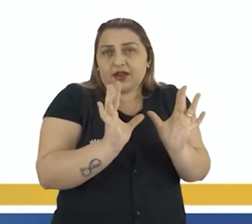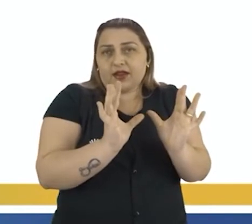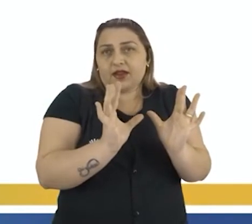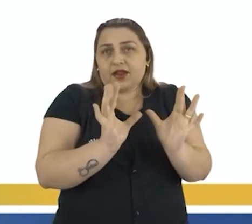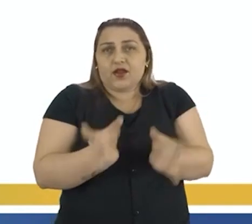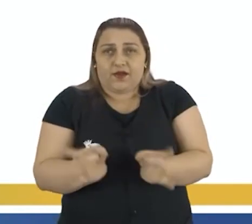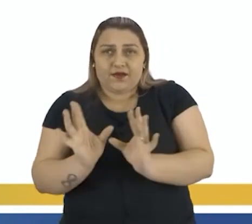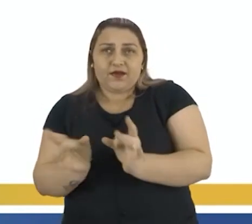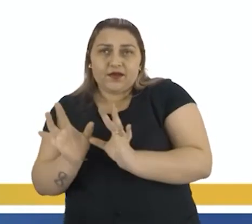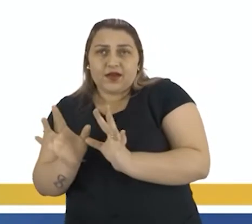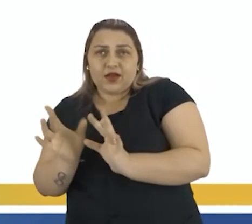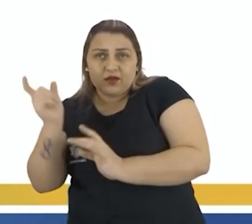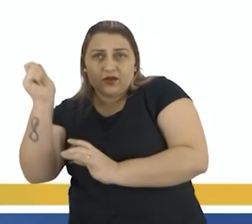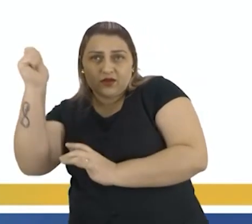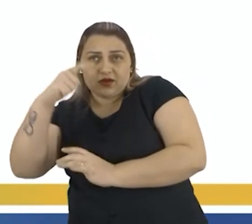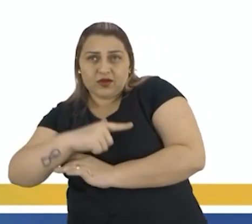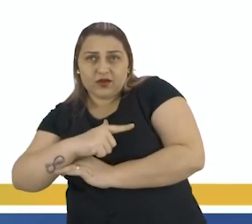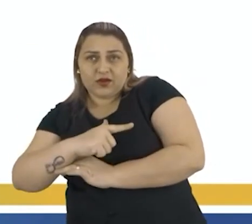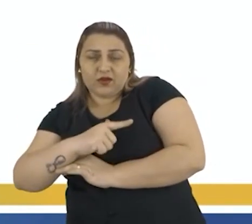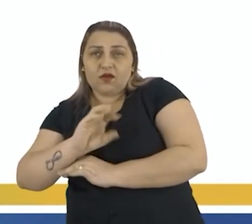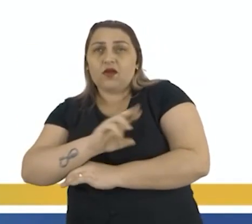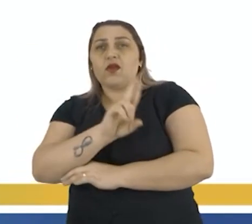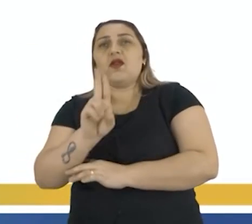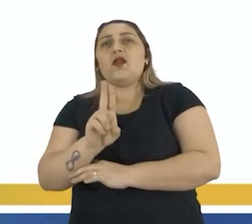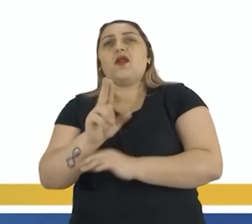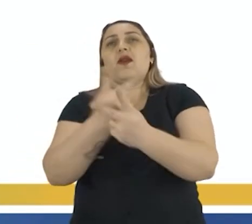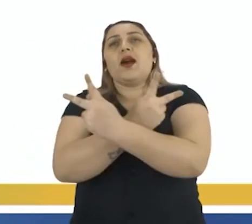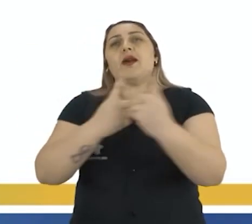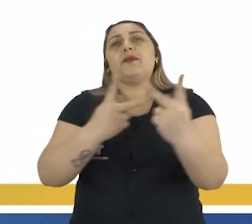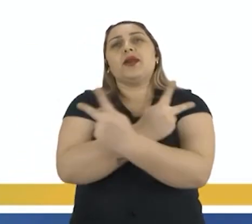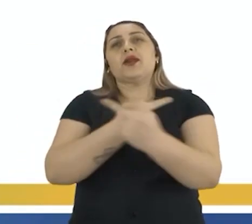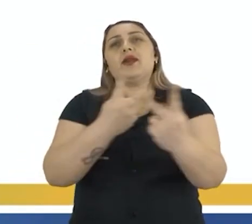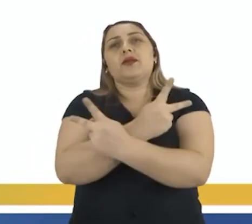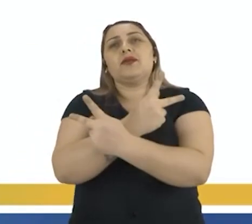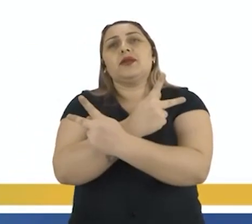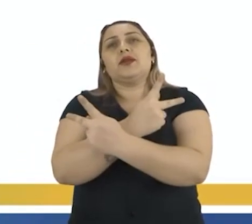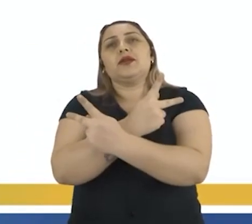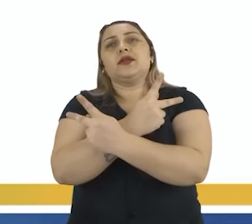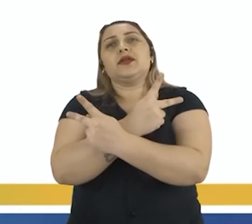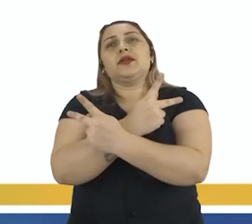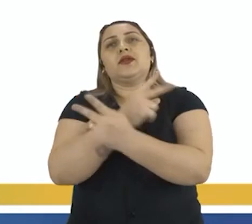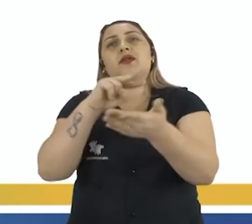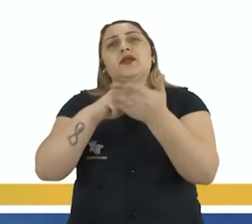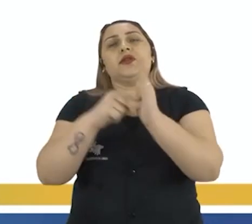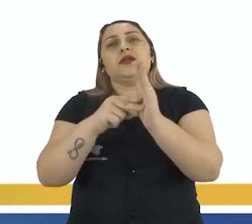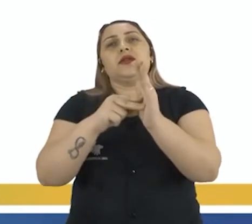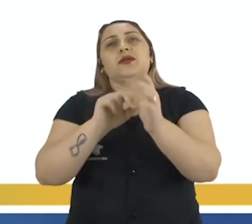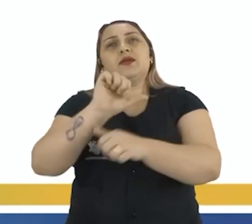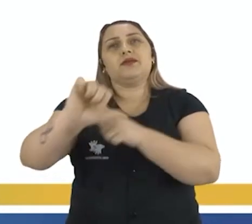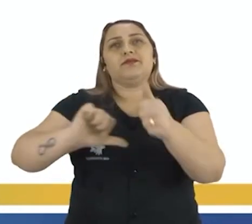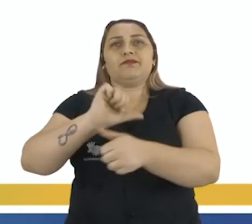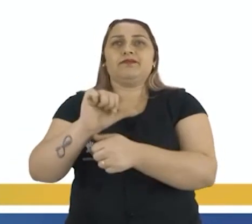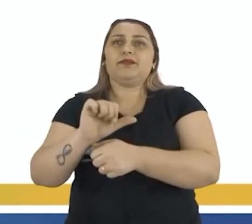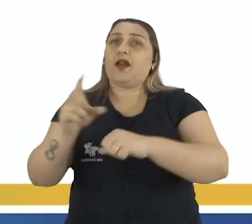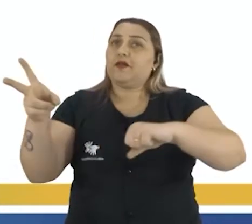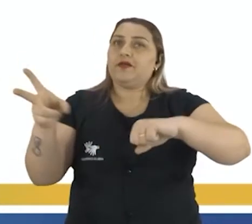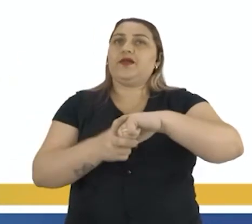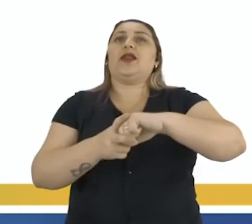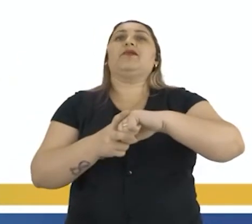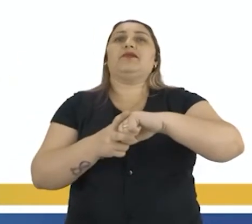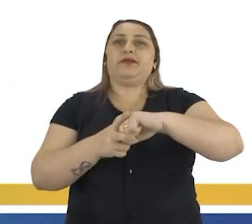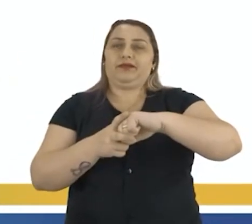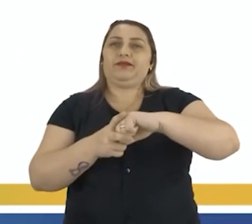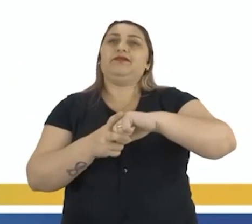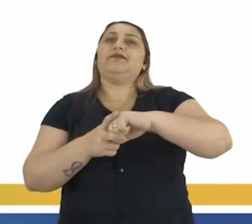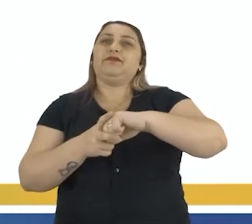estou vendendo, ou é uma preposição com sentido de circunstância? Está aí marcado para você, a